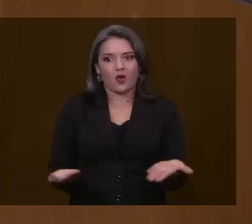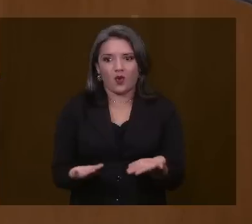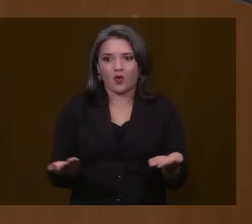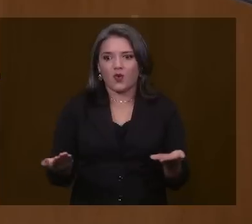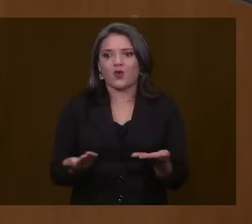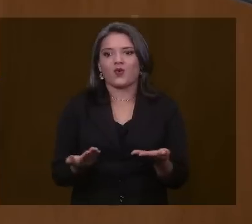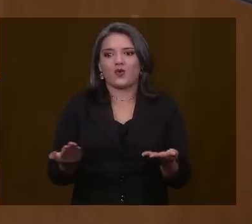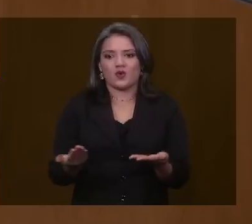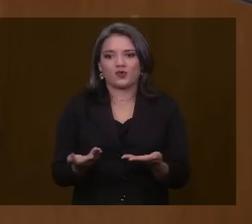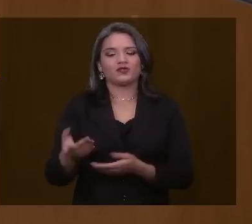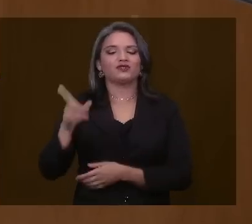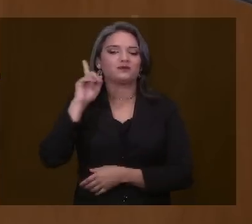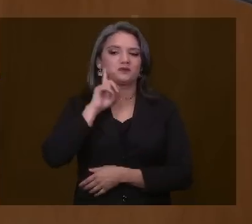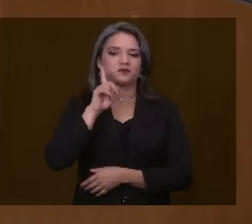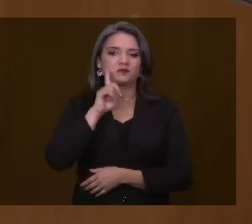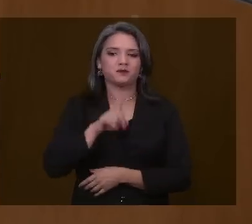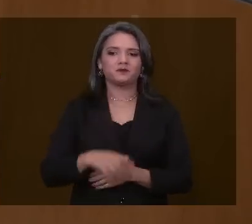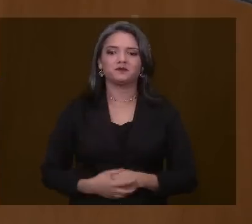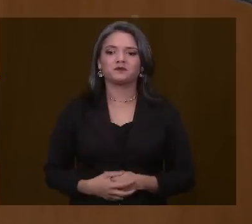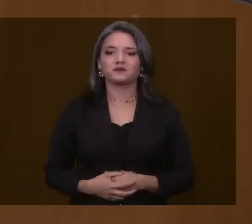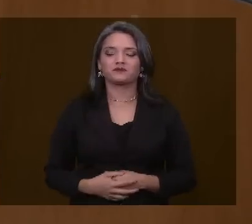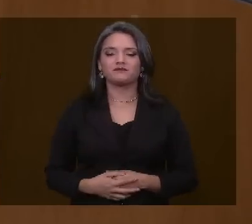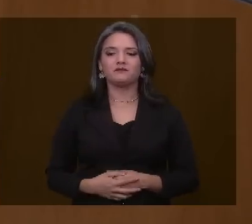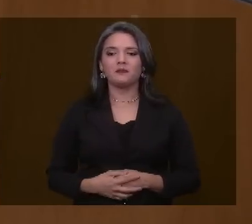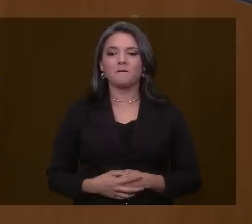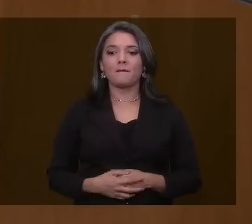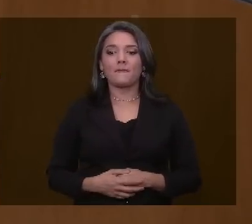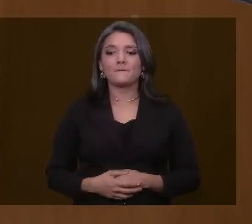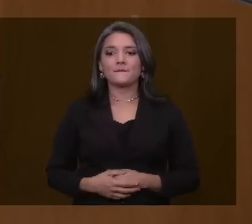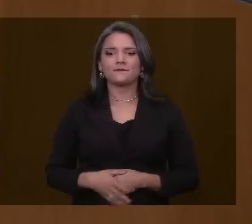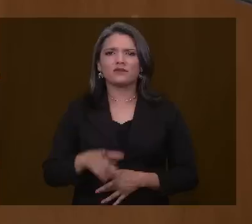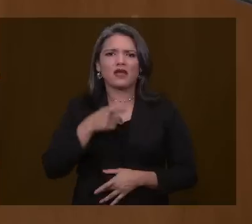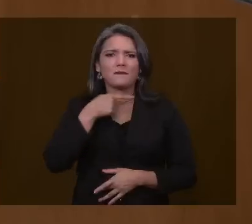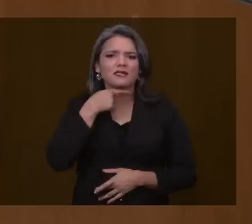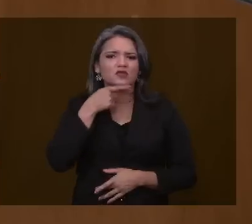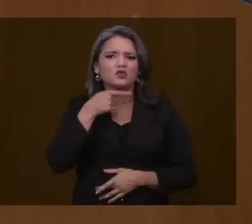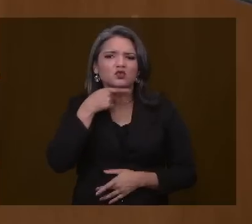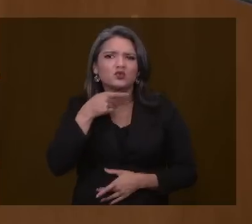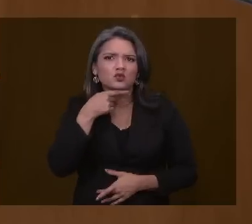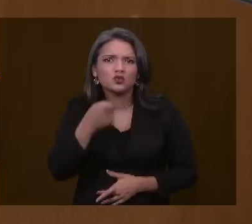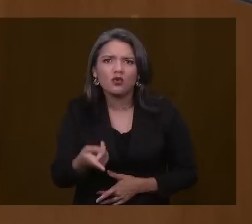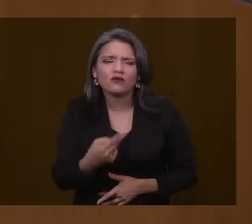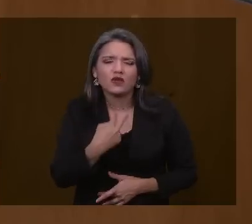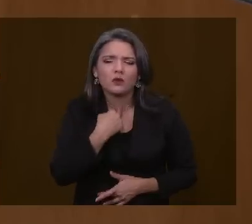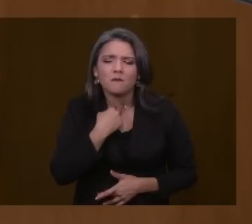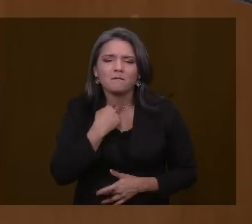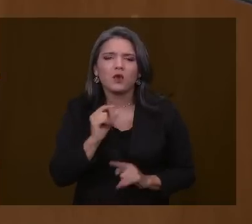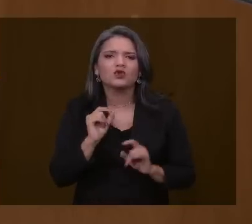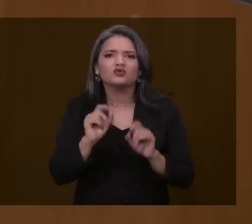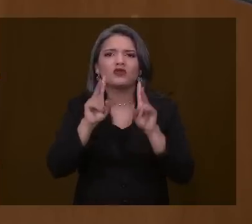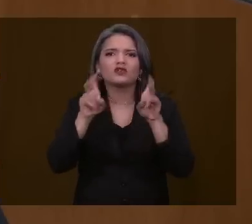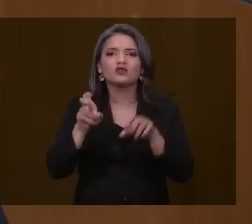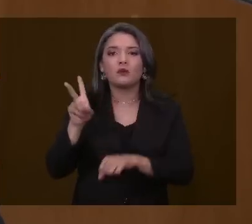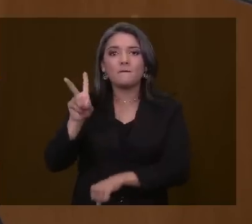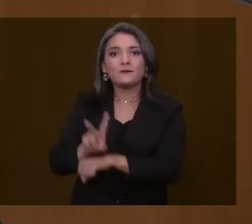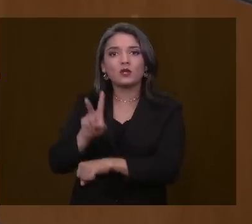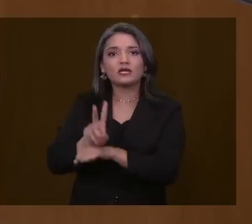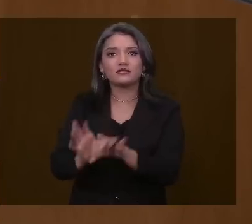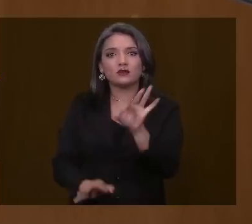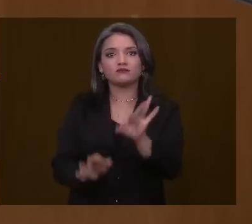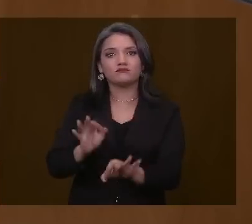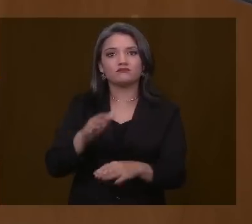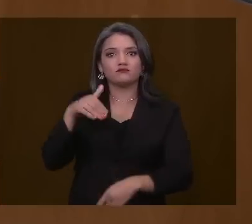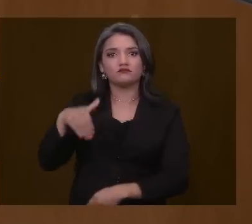irmã americana. Dúvida só não pode haver quanto à proteção à justiça eleitoral. É preciso que se